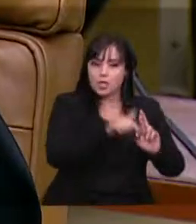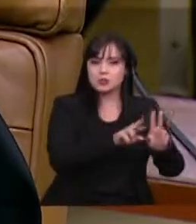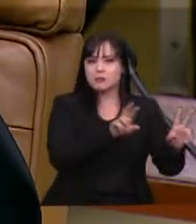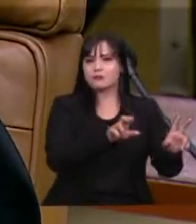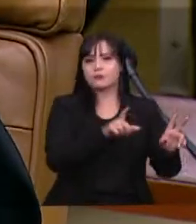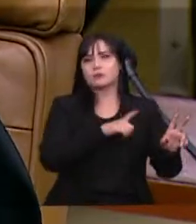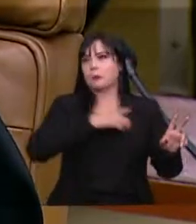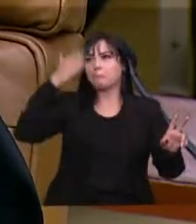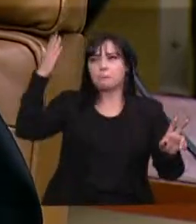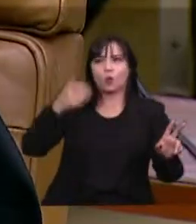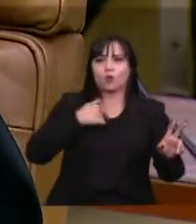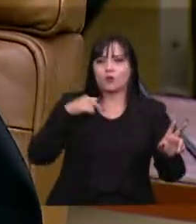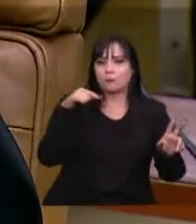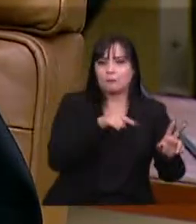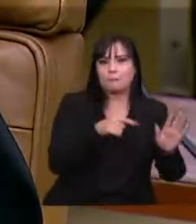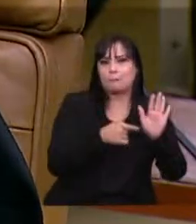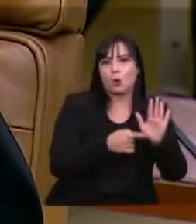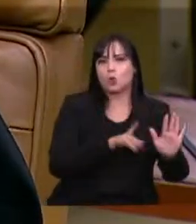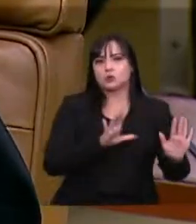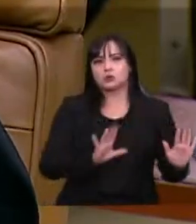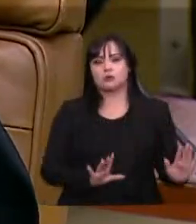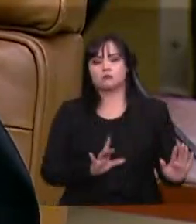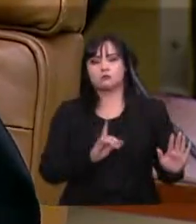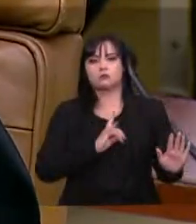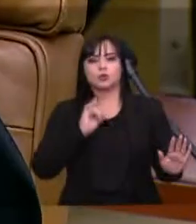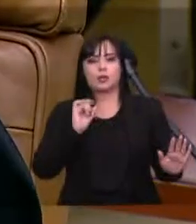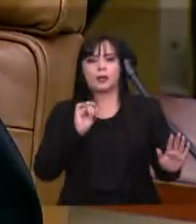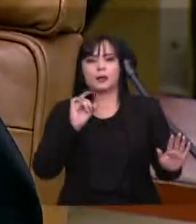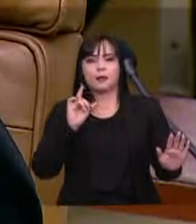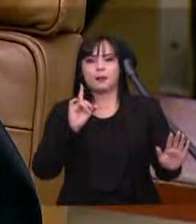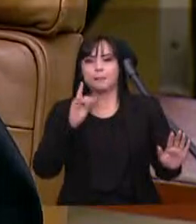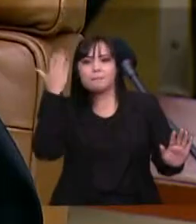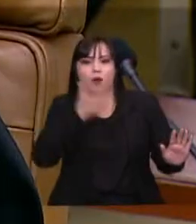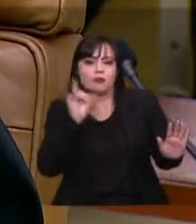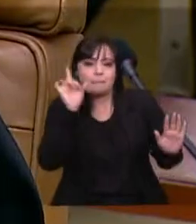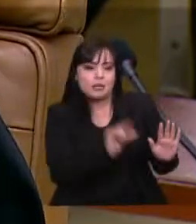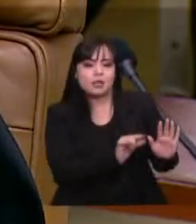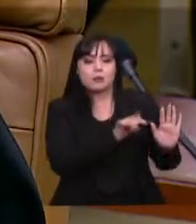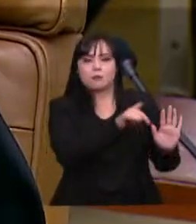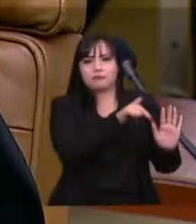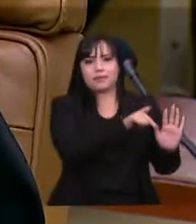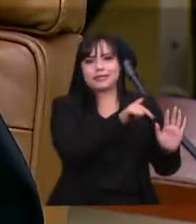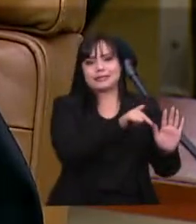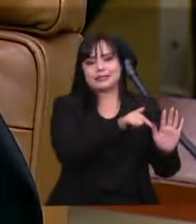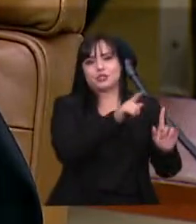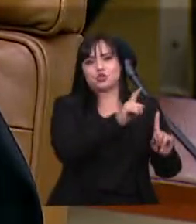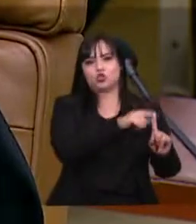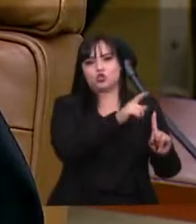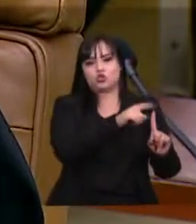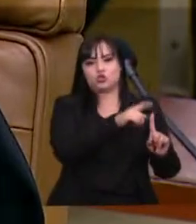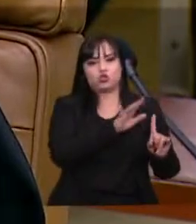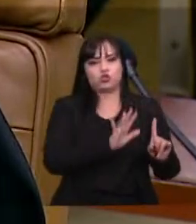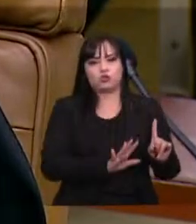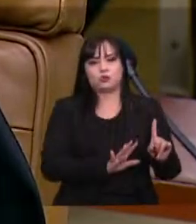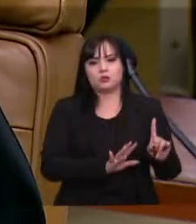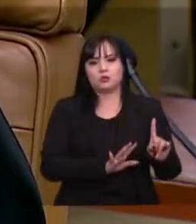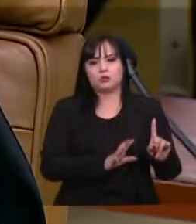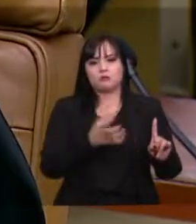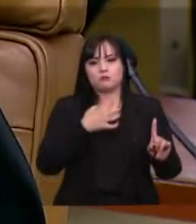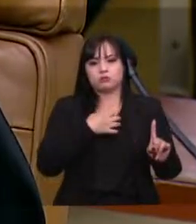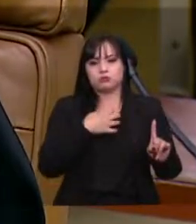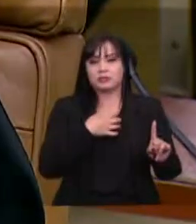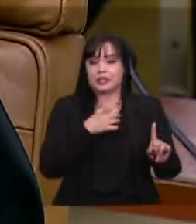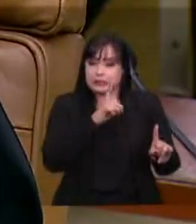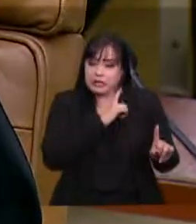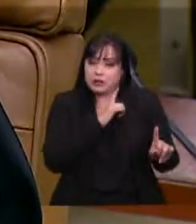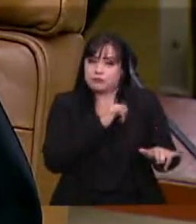elementos que evidenciam aderência subjetiva mínima suficiente para este tipo aos atos posteriores